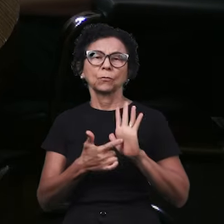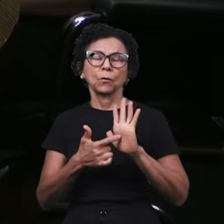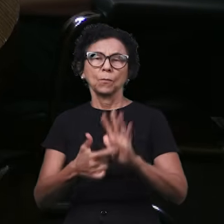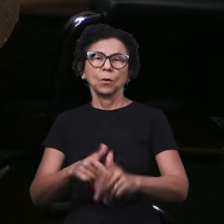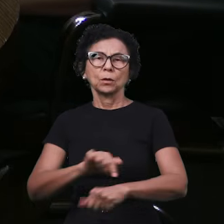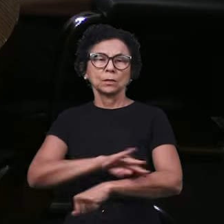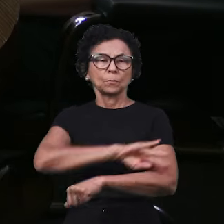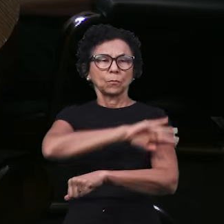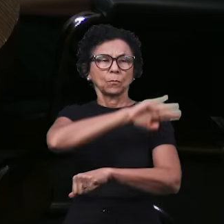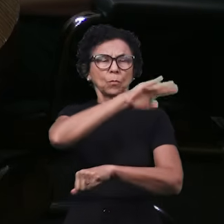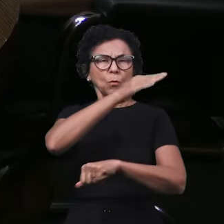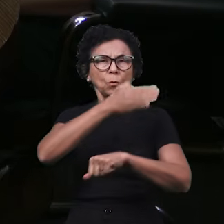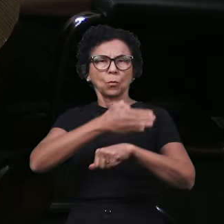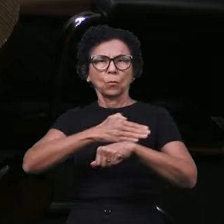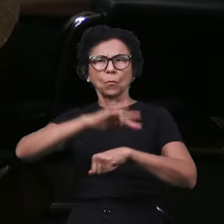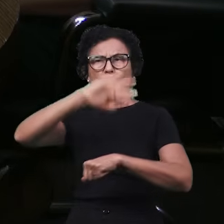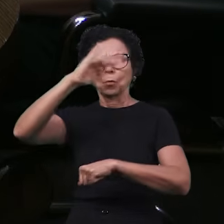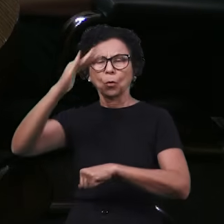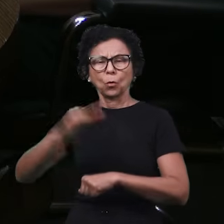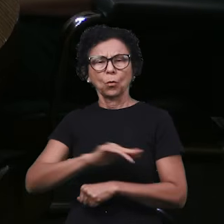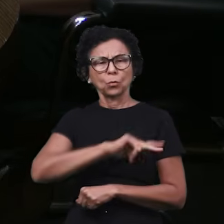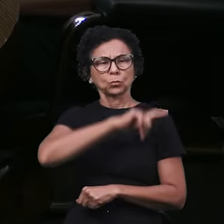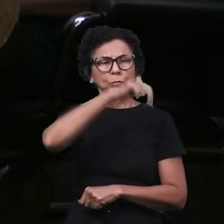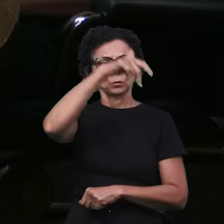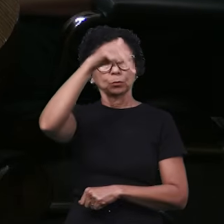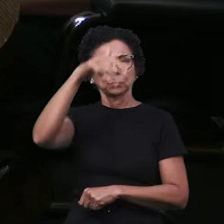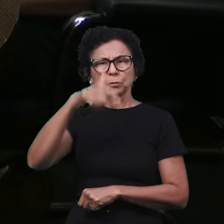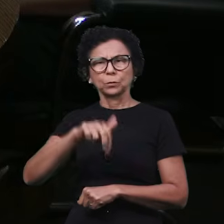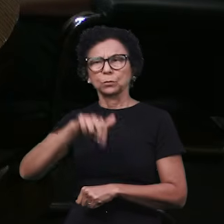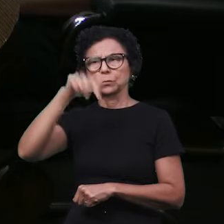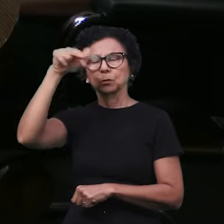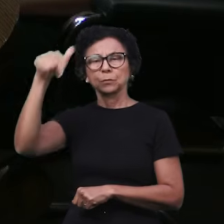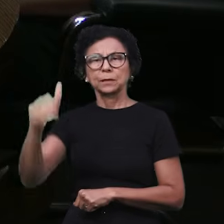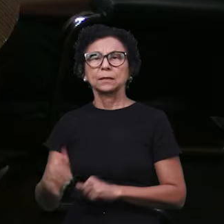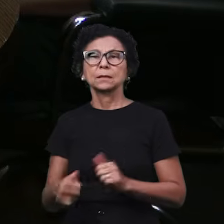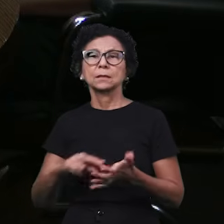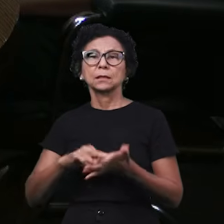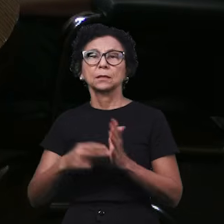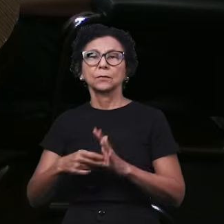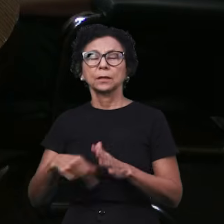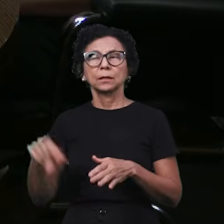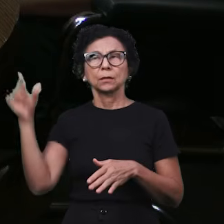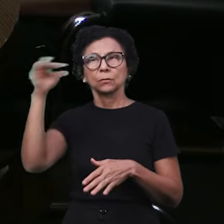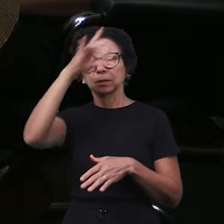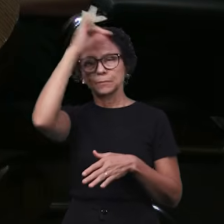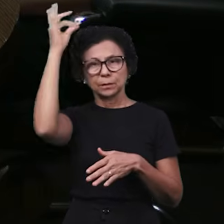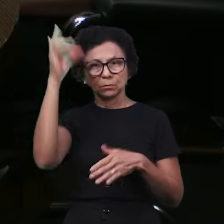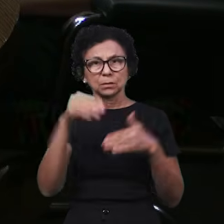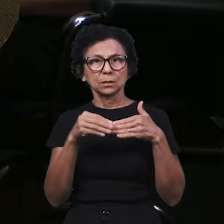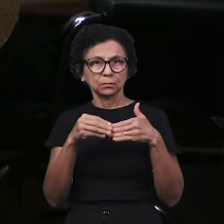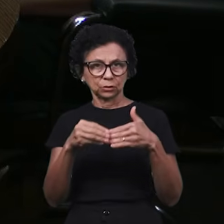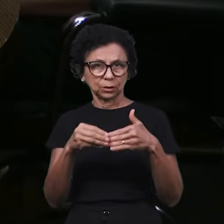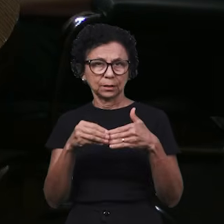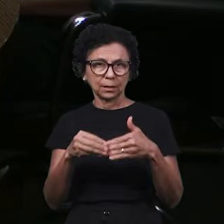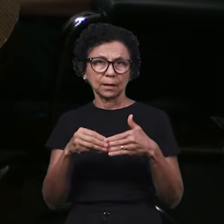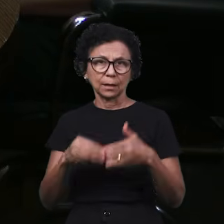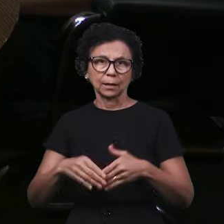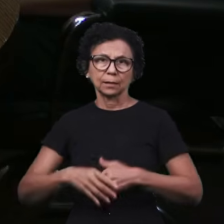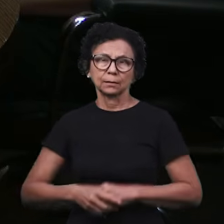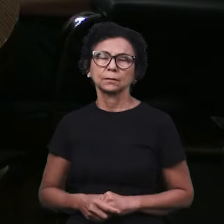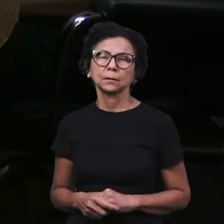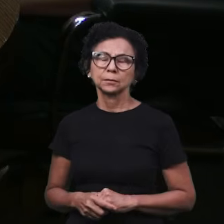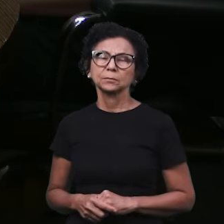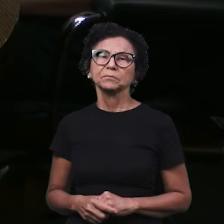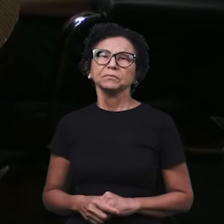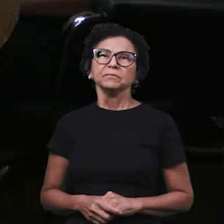vencer as provas, as lutas. E aí, levar aos altos montes, um dos entendimentos, né? Pode ter outros,